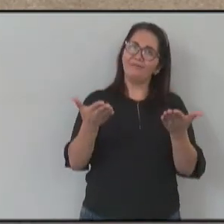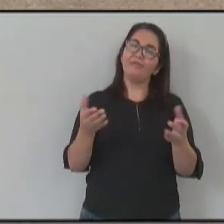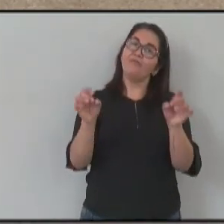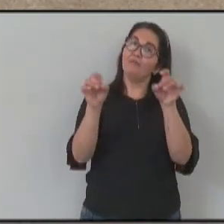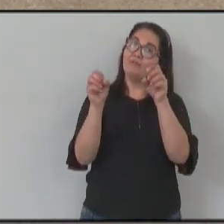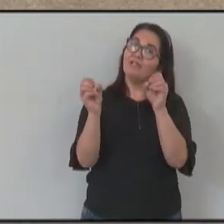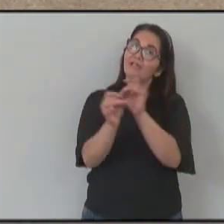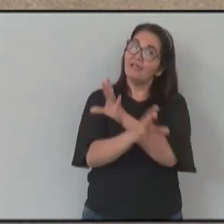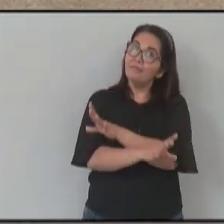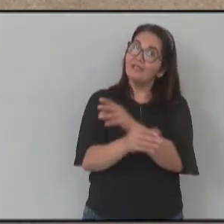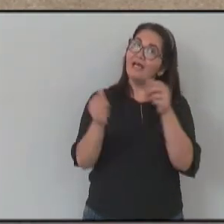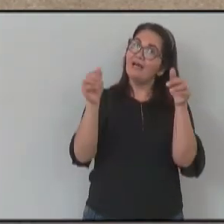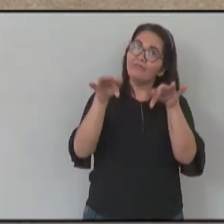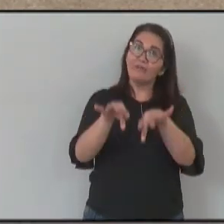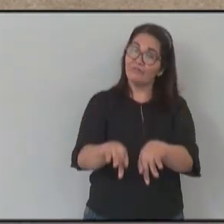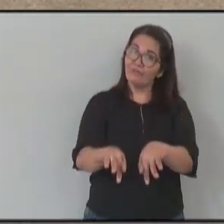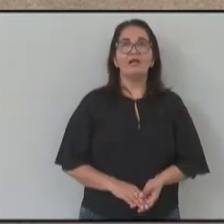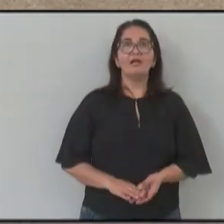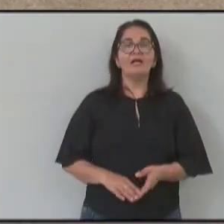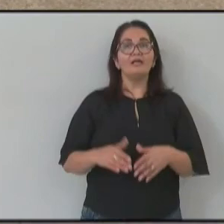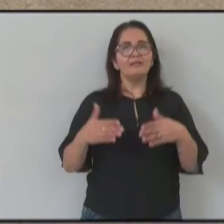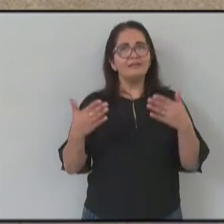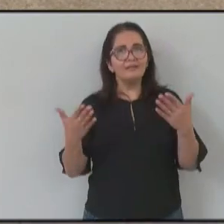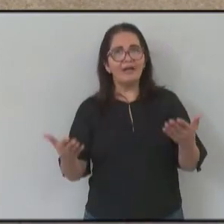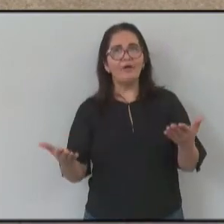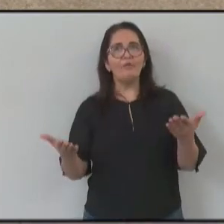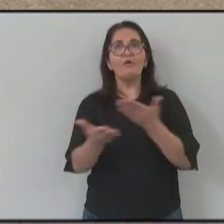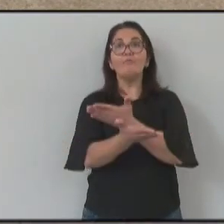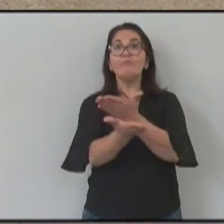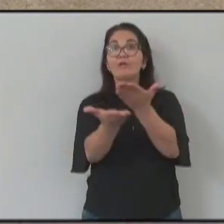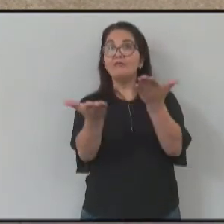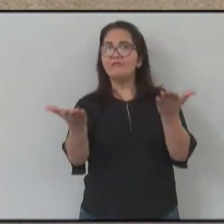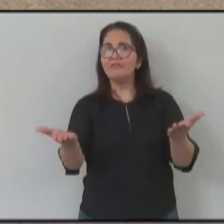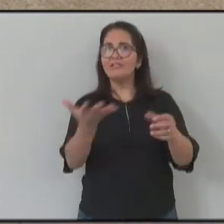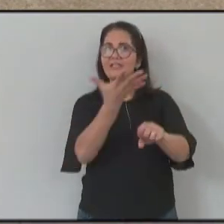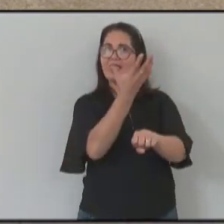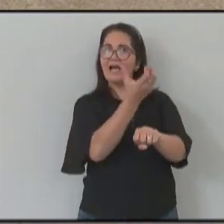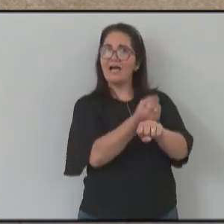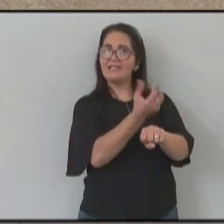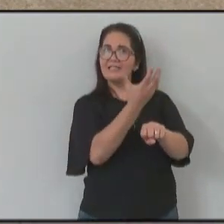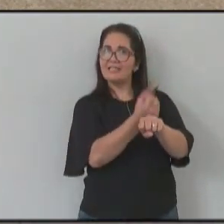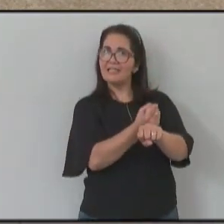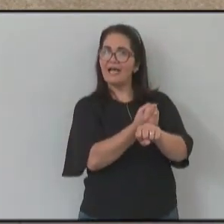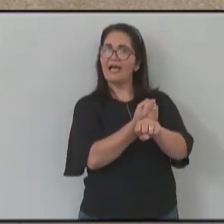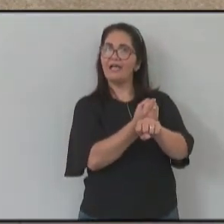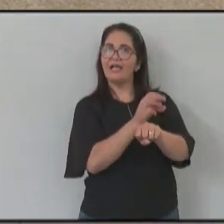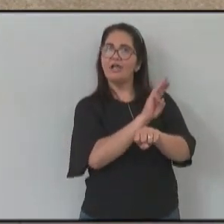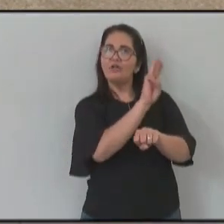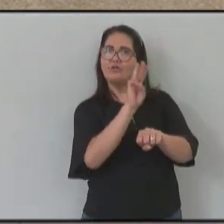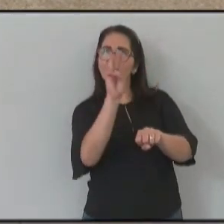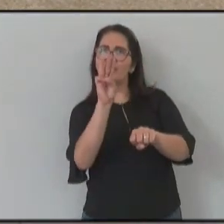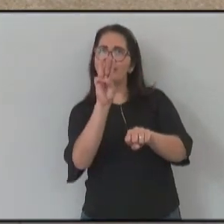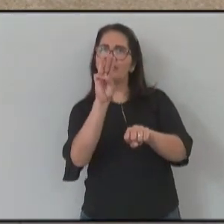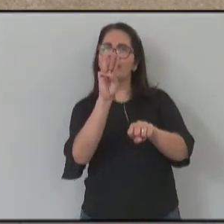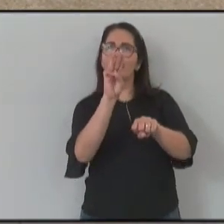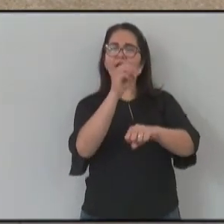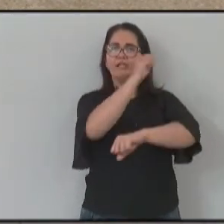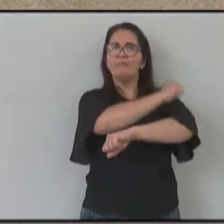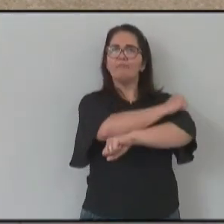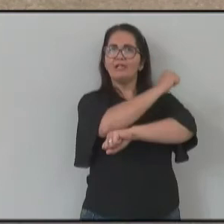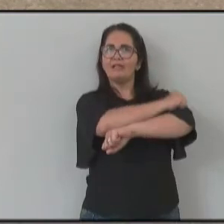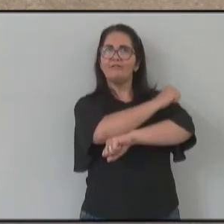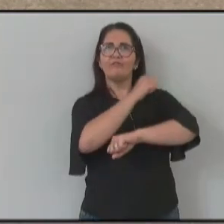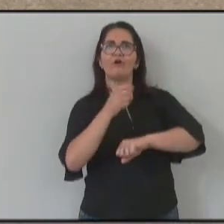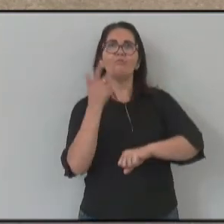vocês hoje. Se cuidem, e para acessar a nossa plataforma SMED-GV, basta apontar a câmera de seu